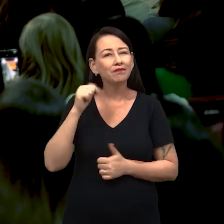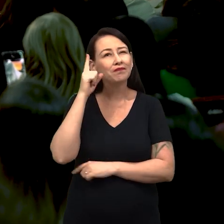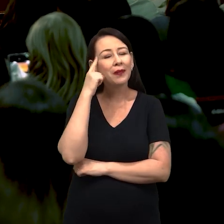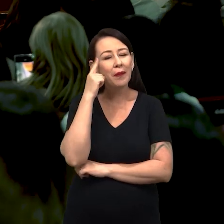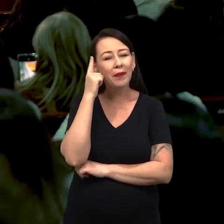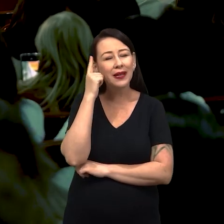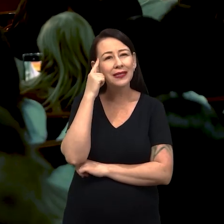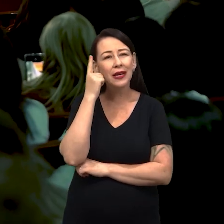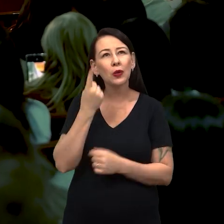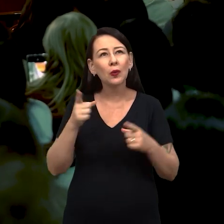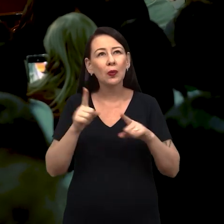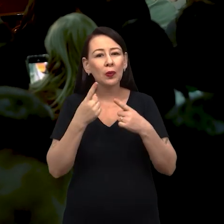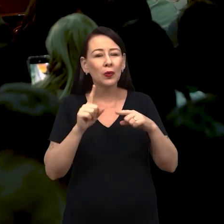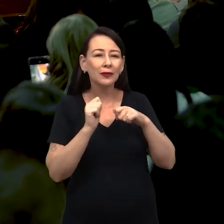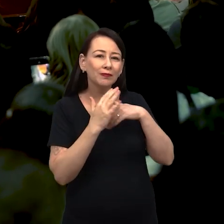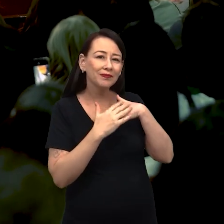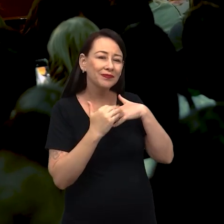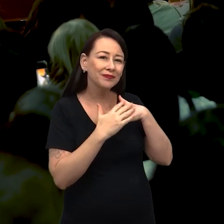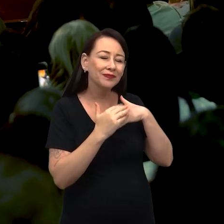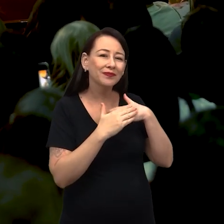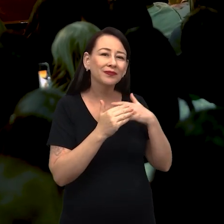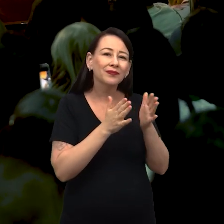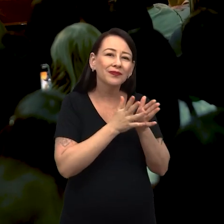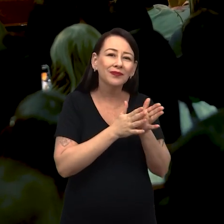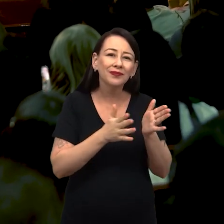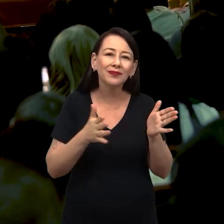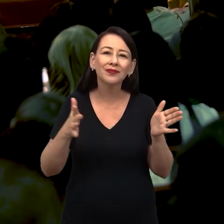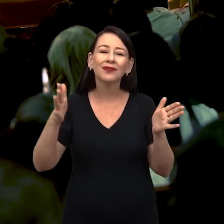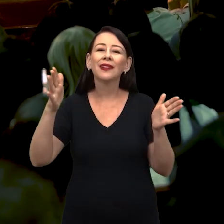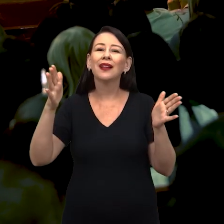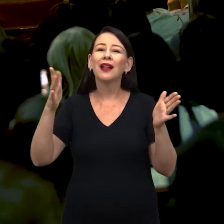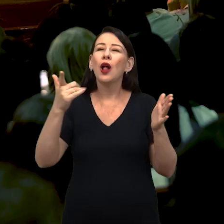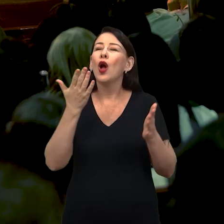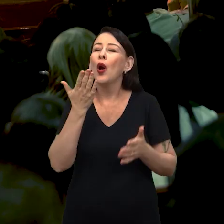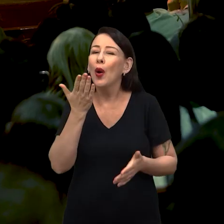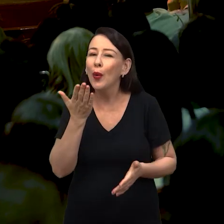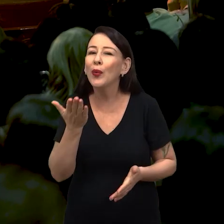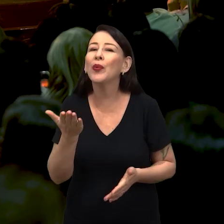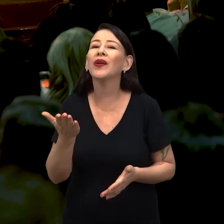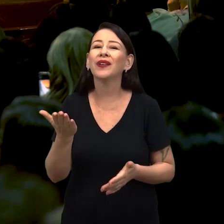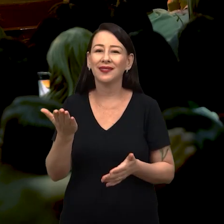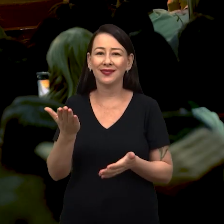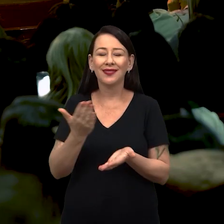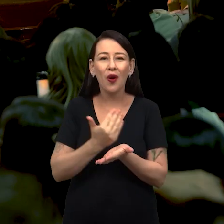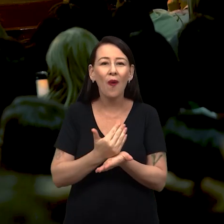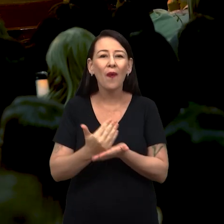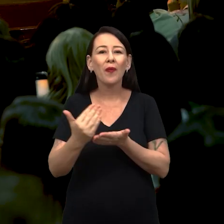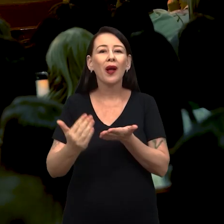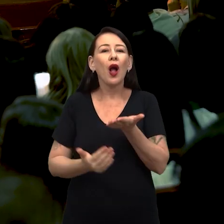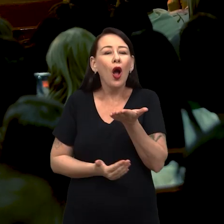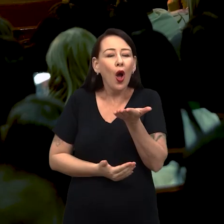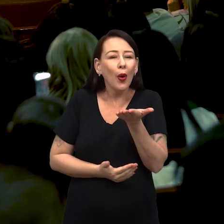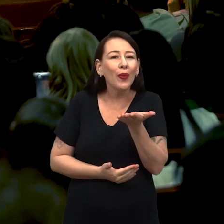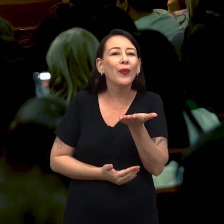pensando que de um acalanto a um prédio as coisas partem de um sopro, né? O começo das coisas